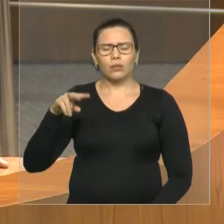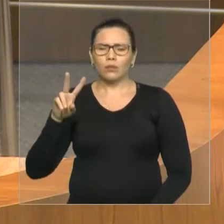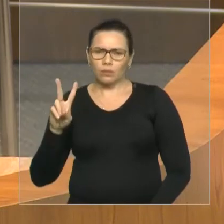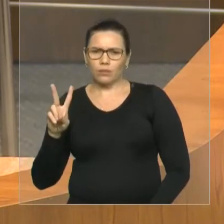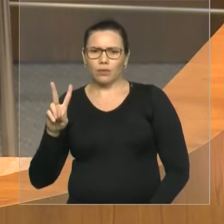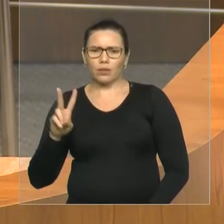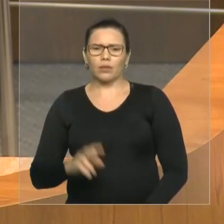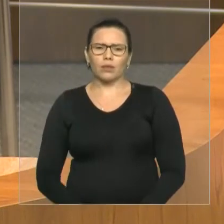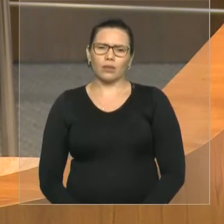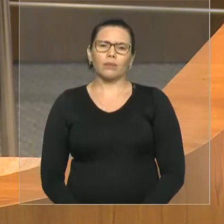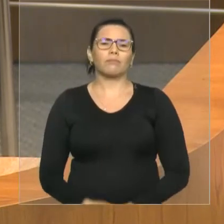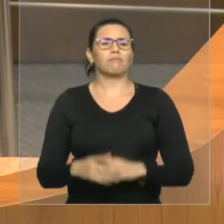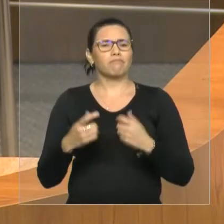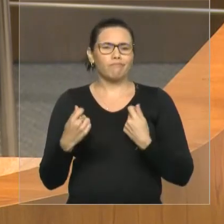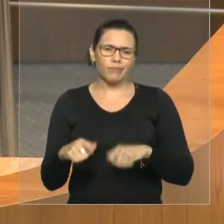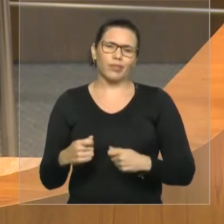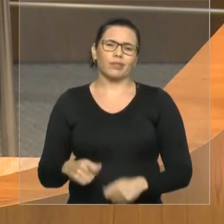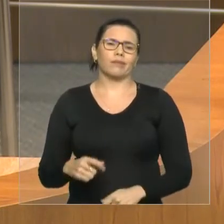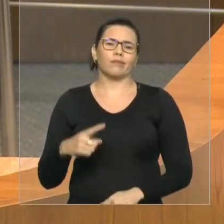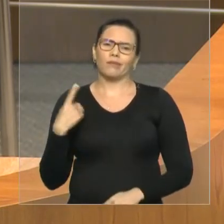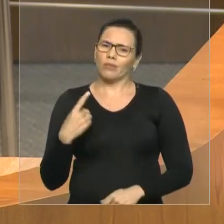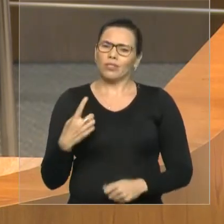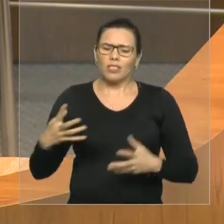Encerro aqui minhas palavras, senhor presidente. Meu muito obrigado.